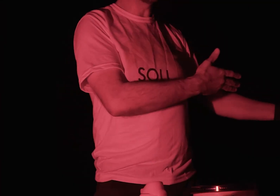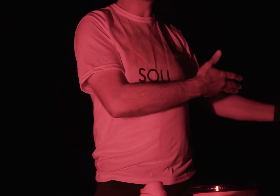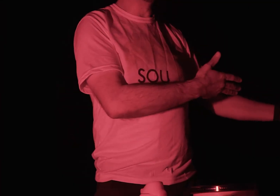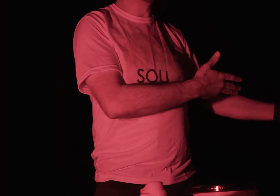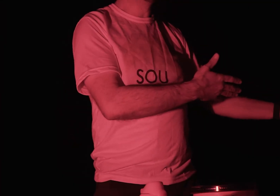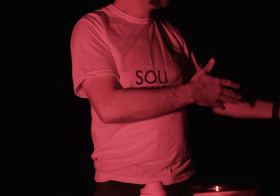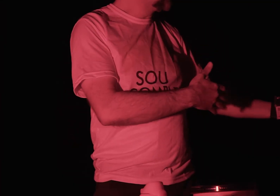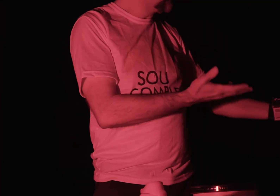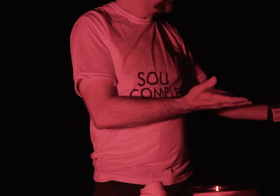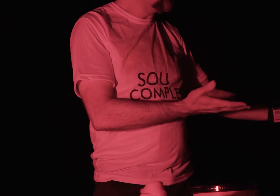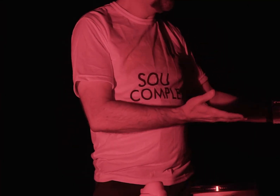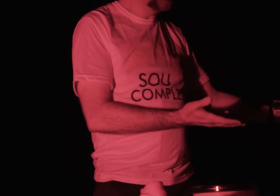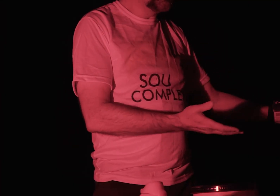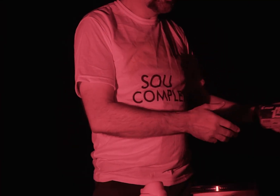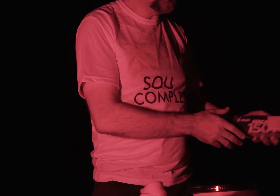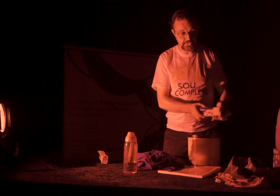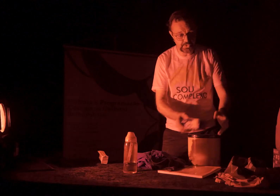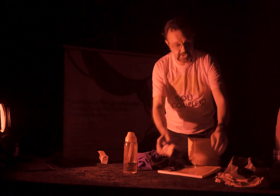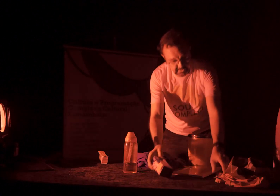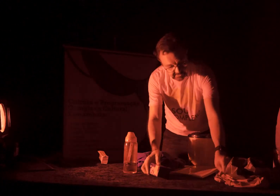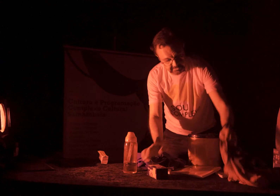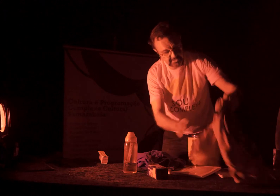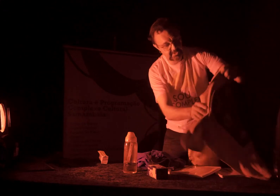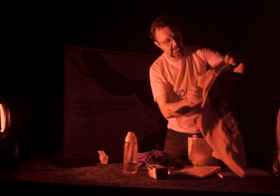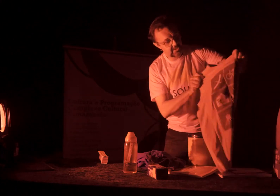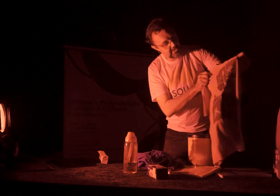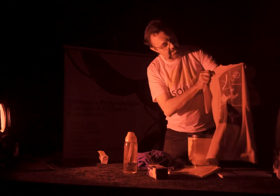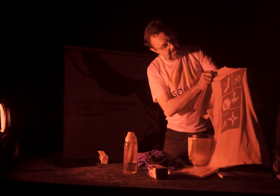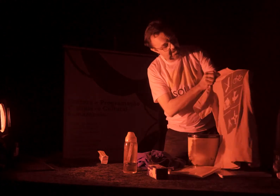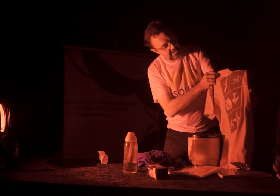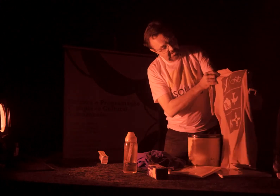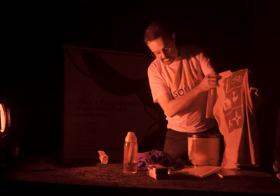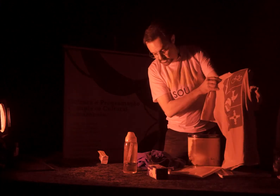Não tem azul. Então ele não funciona.